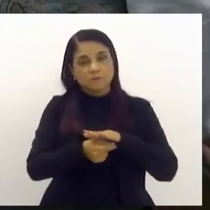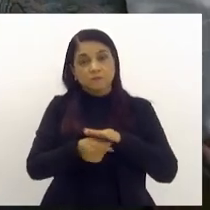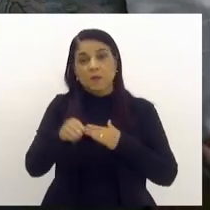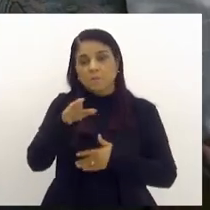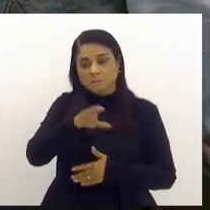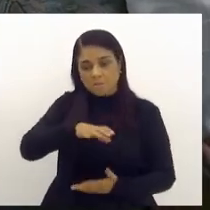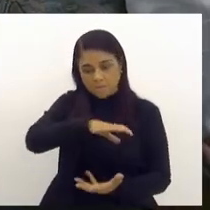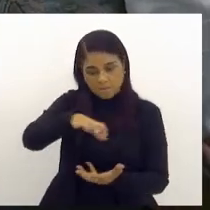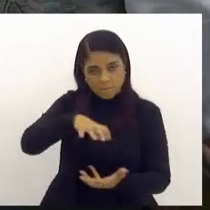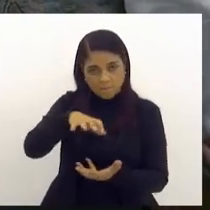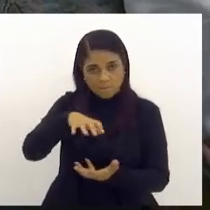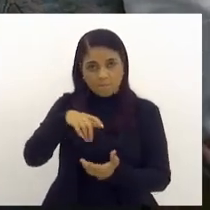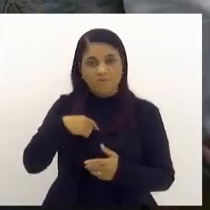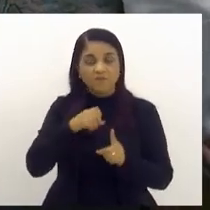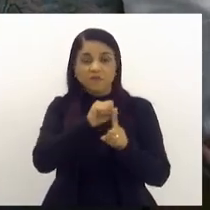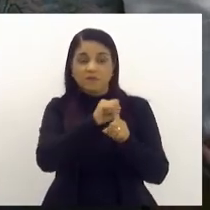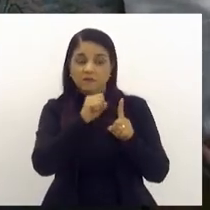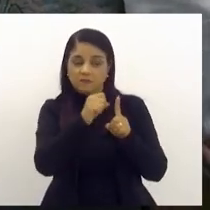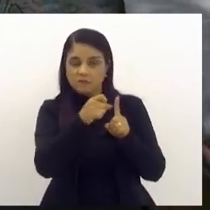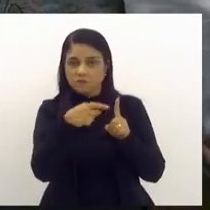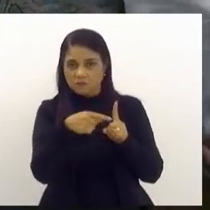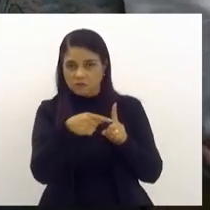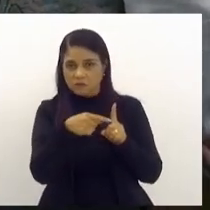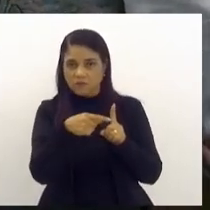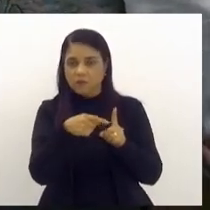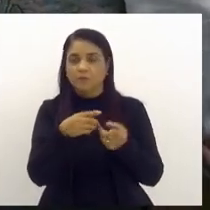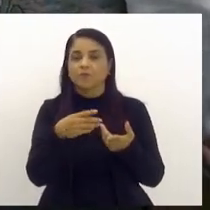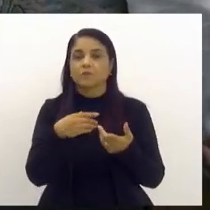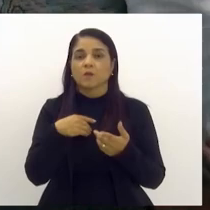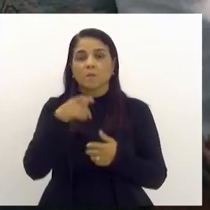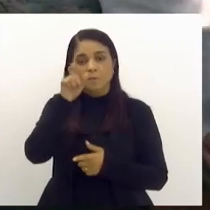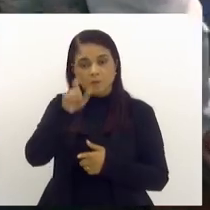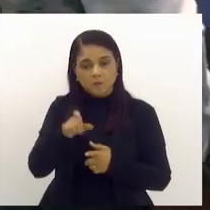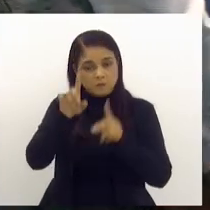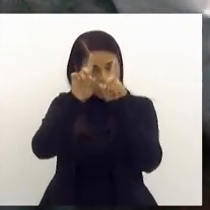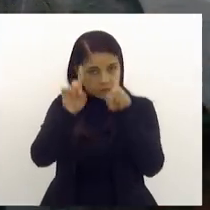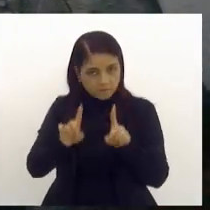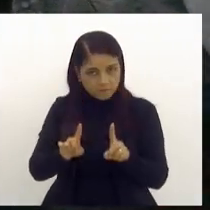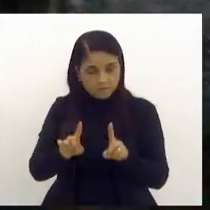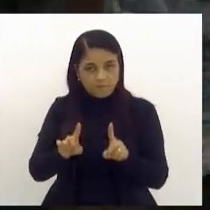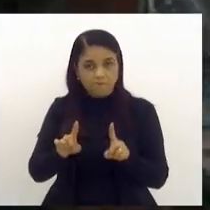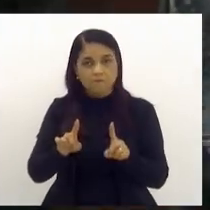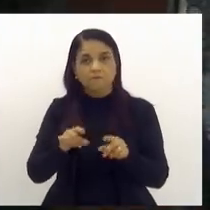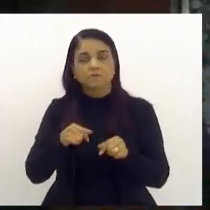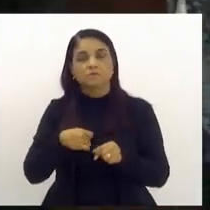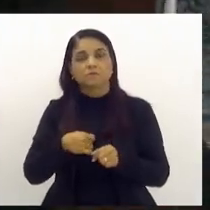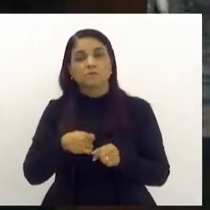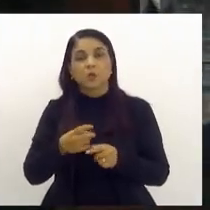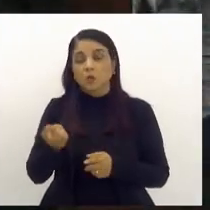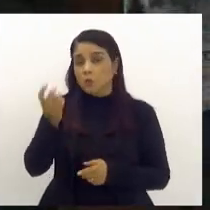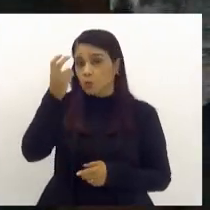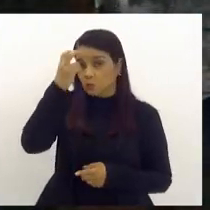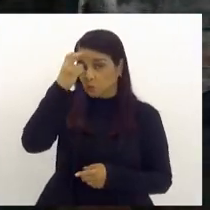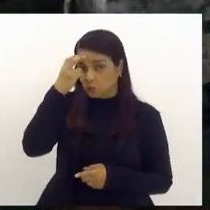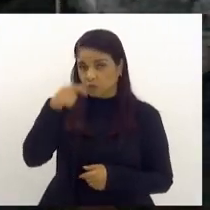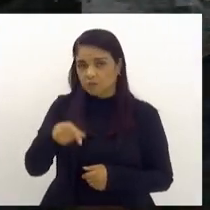Idosa, Assistência Social, Pessoa Portadora de Deficiência, Cultura,